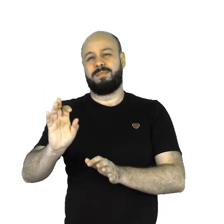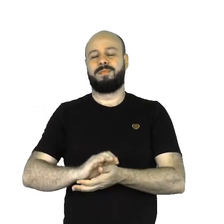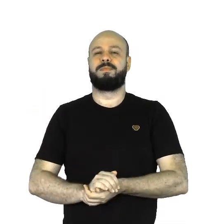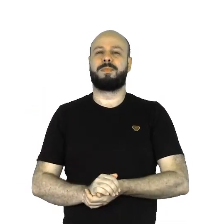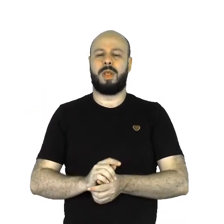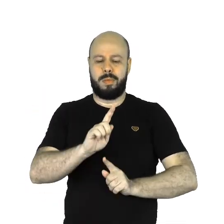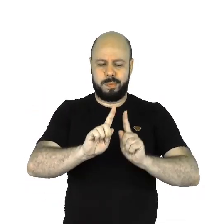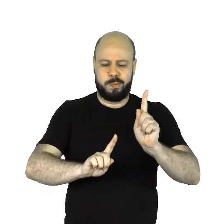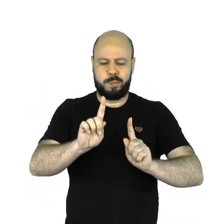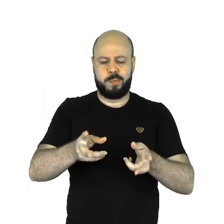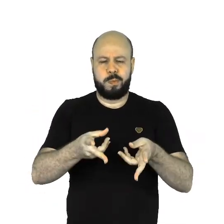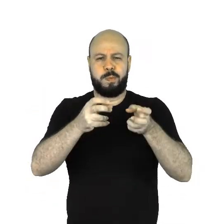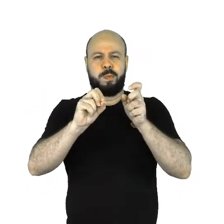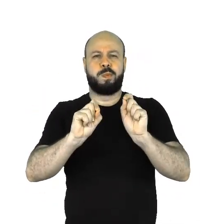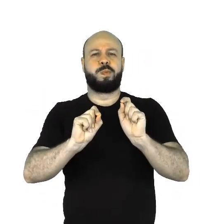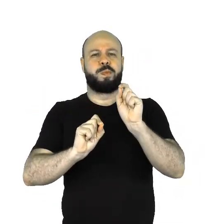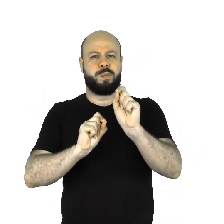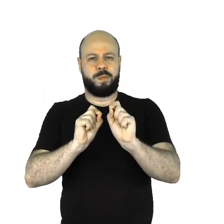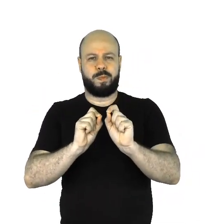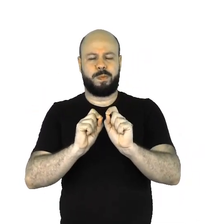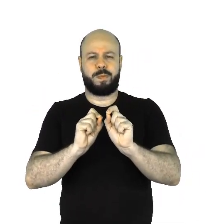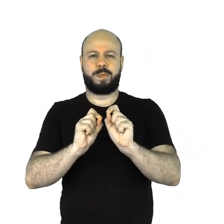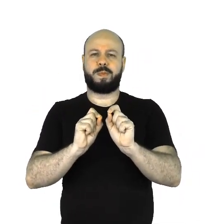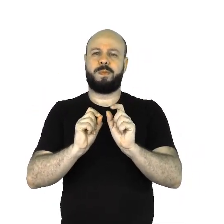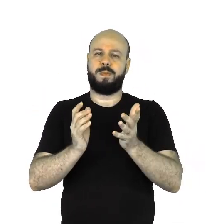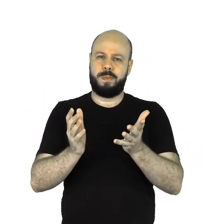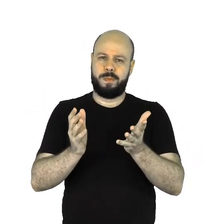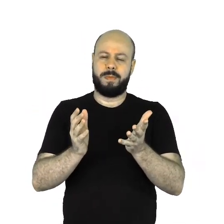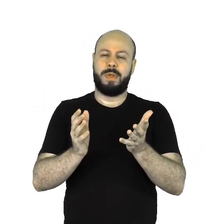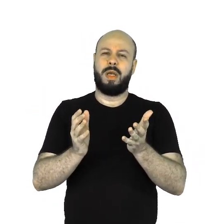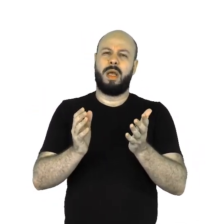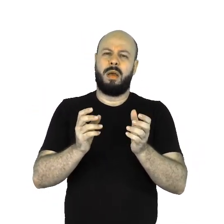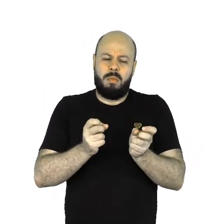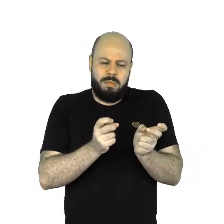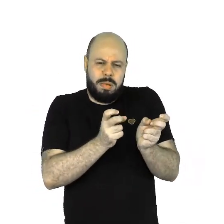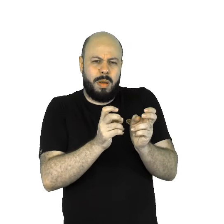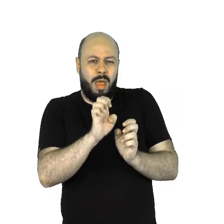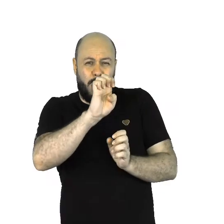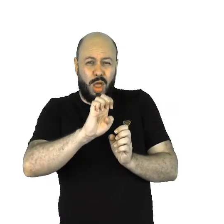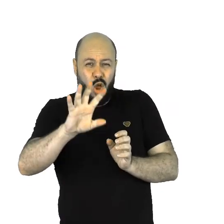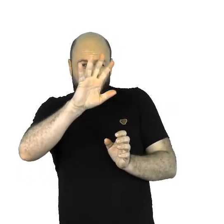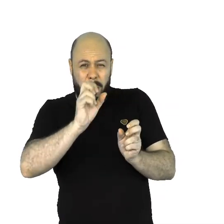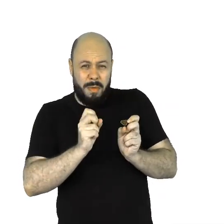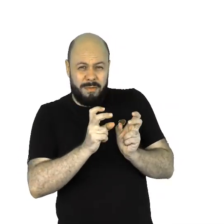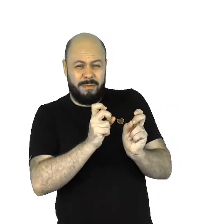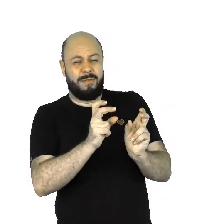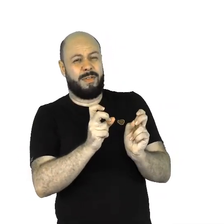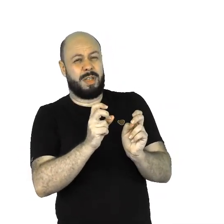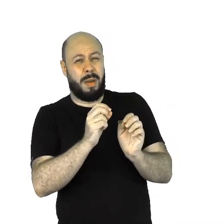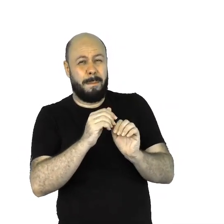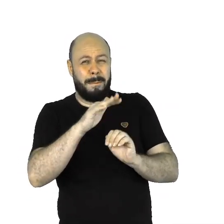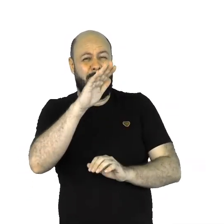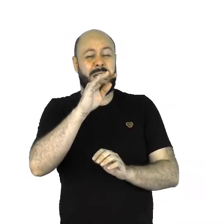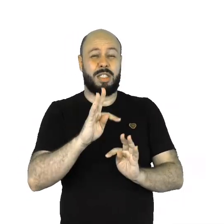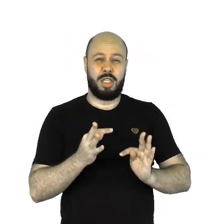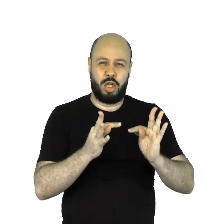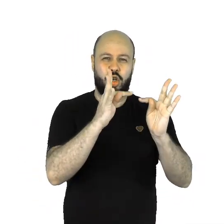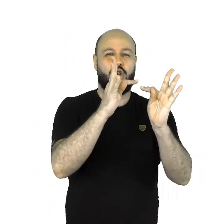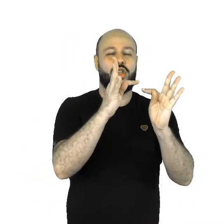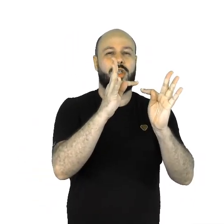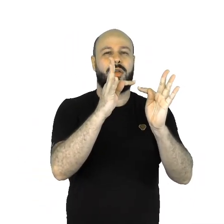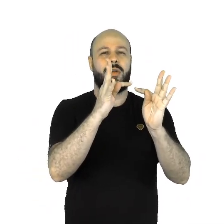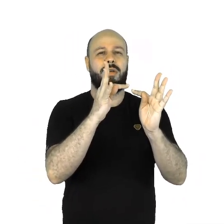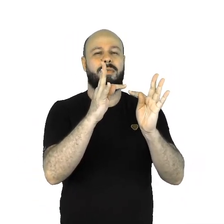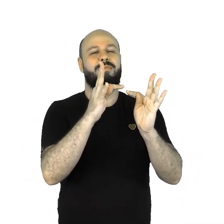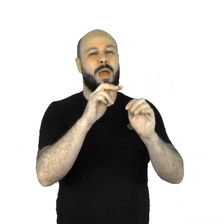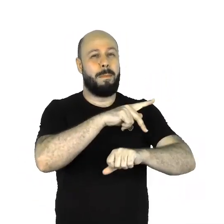gente consegue perceber que as exportações da Europa são mais de tecnologia para outros